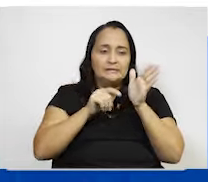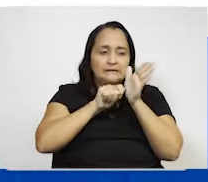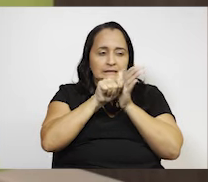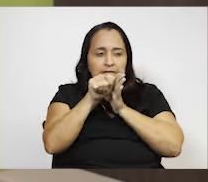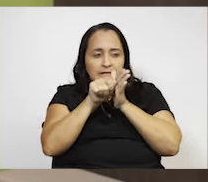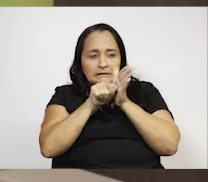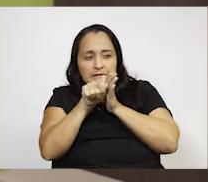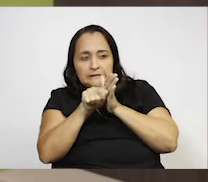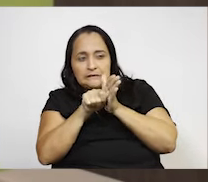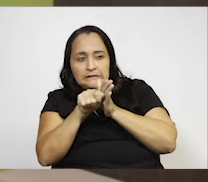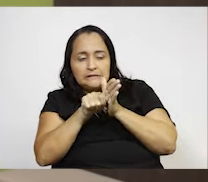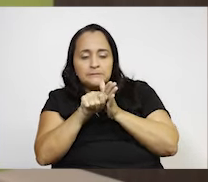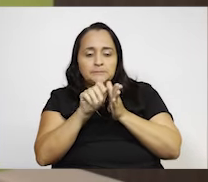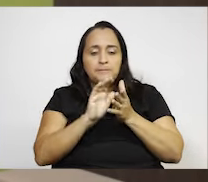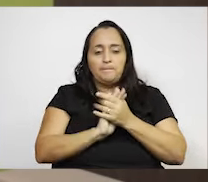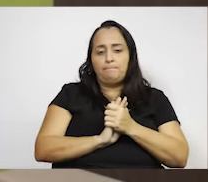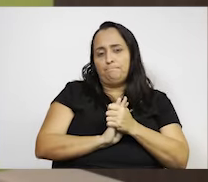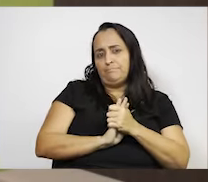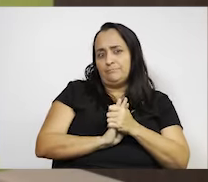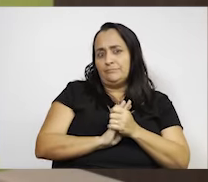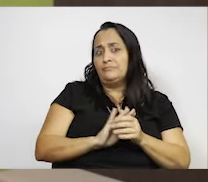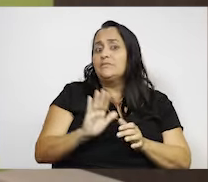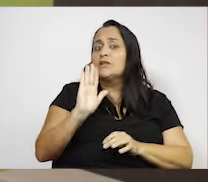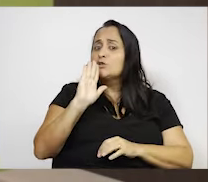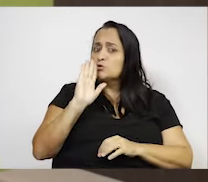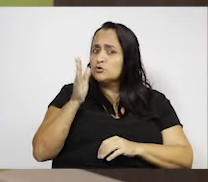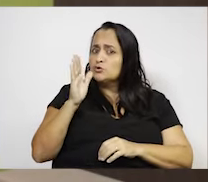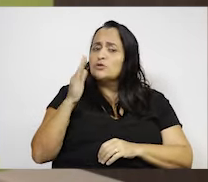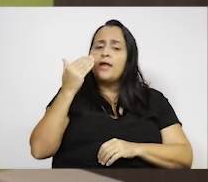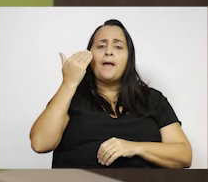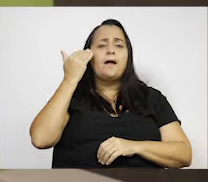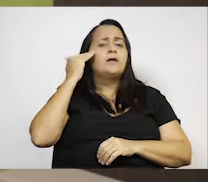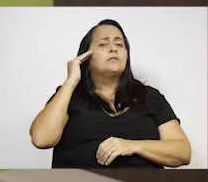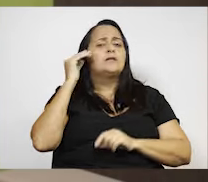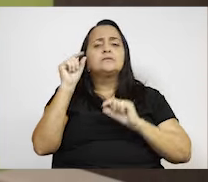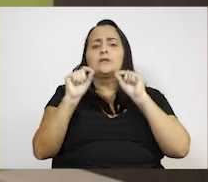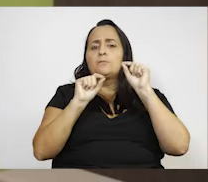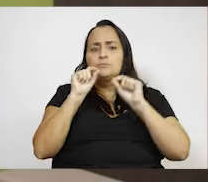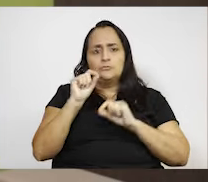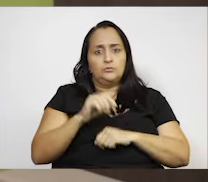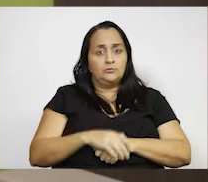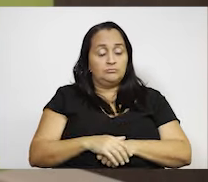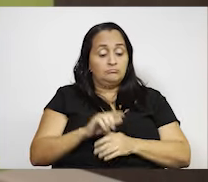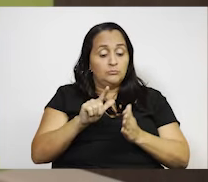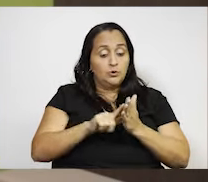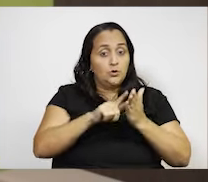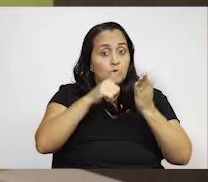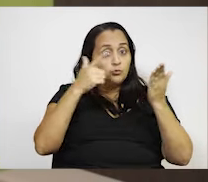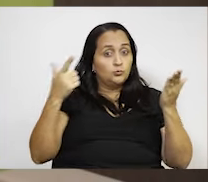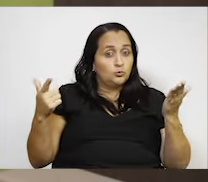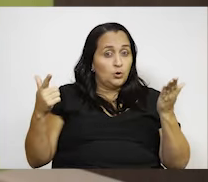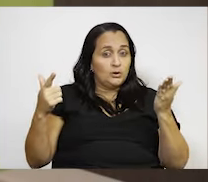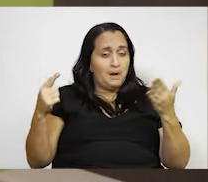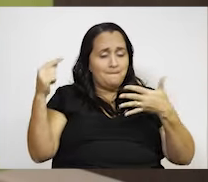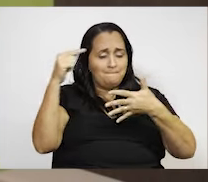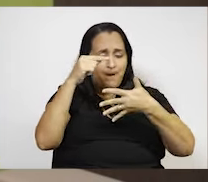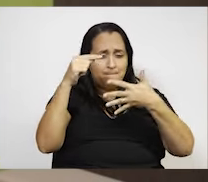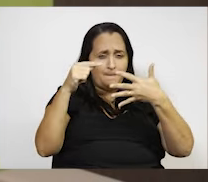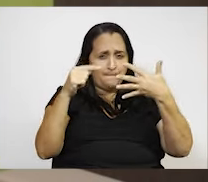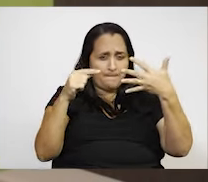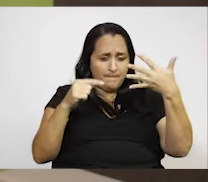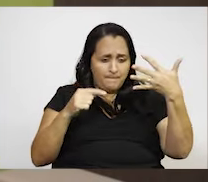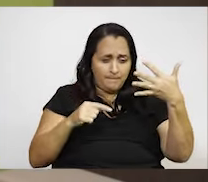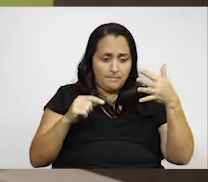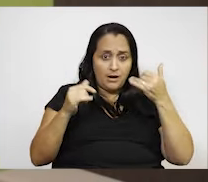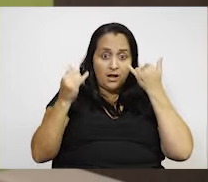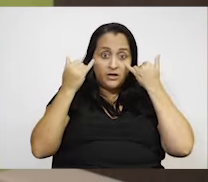argumentativos. Olha, já entendemos que o jornal, ele tem um monte de informação, um monte de textos. E